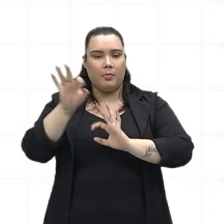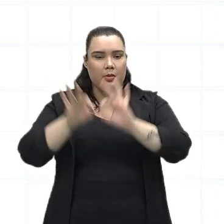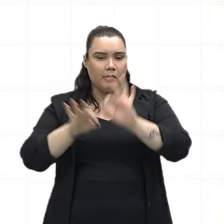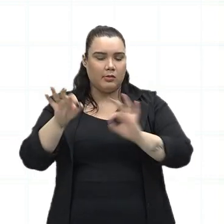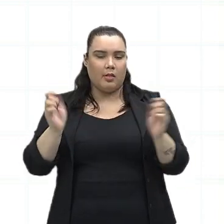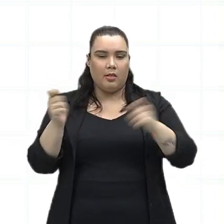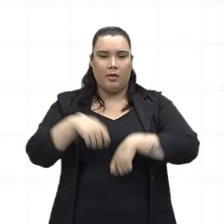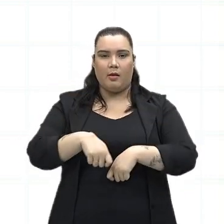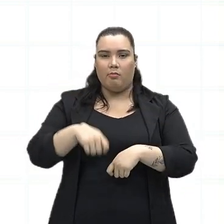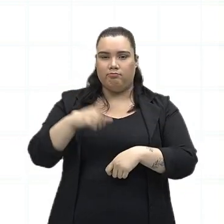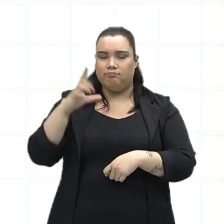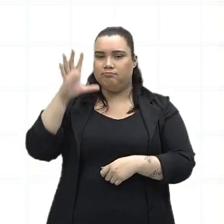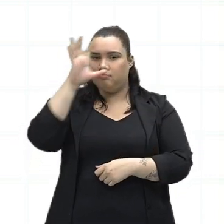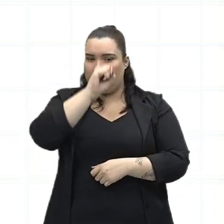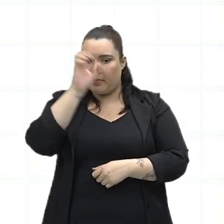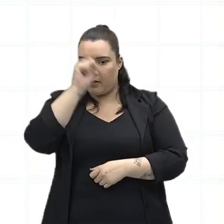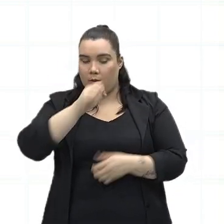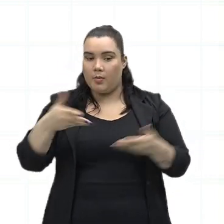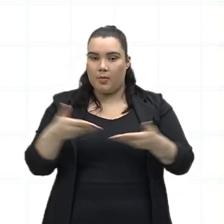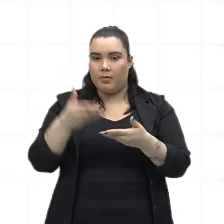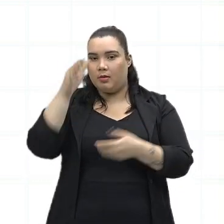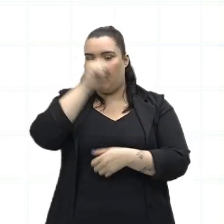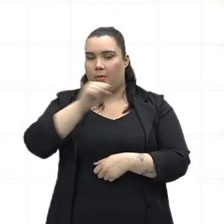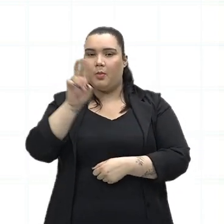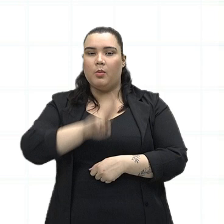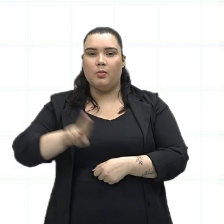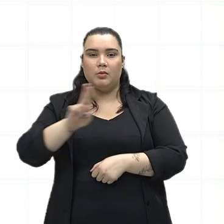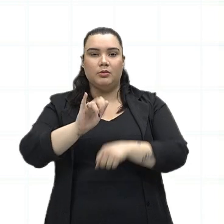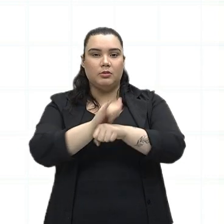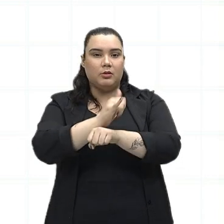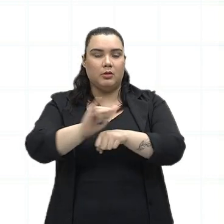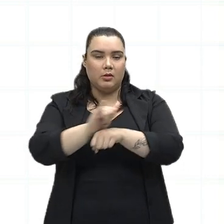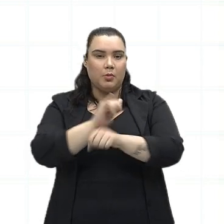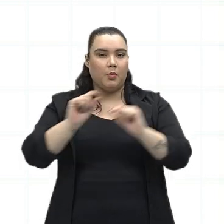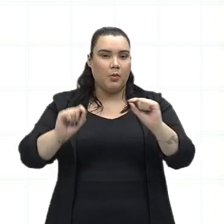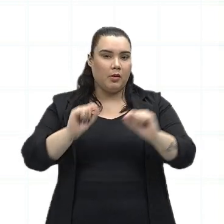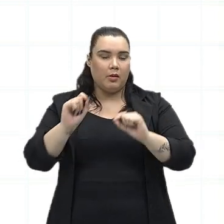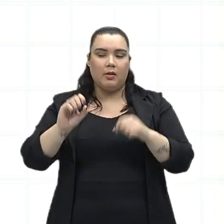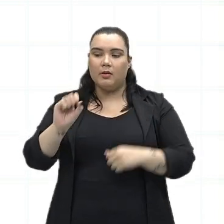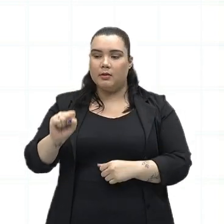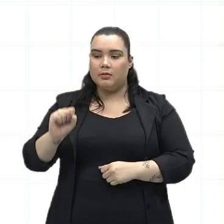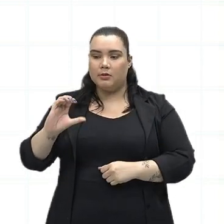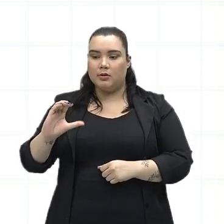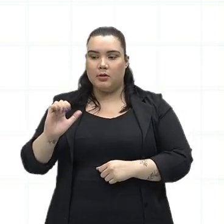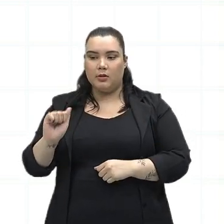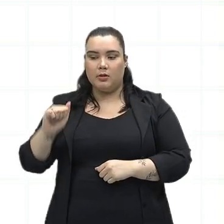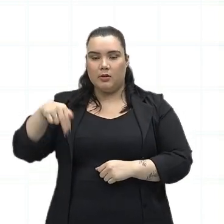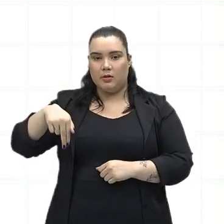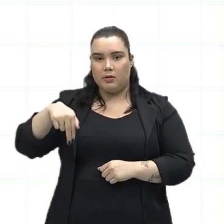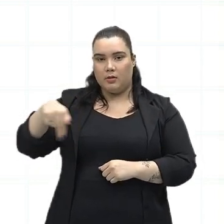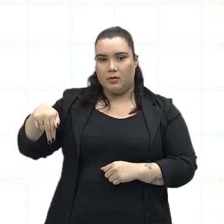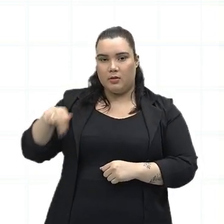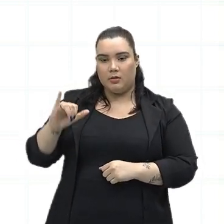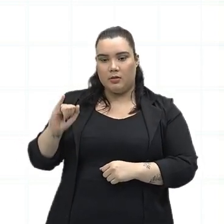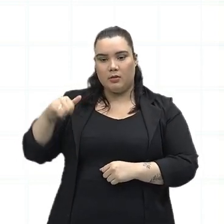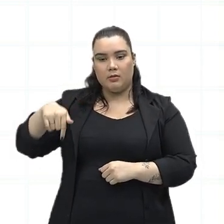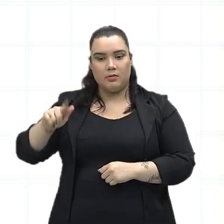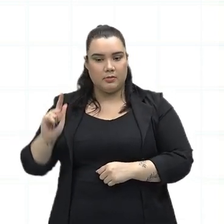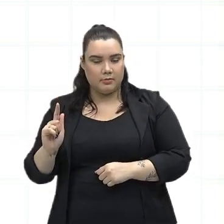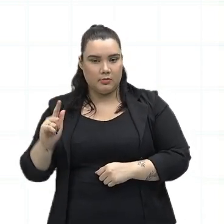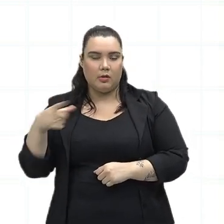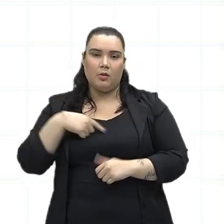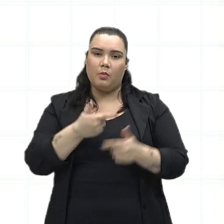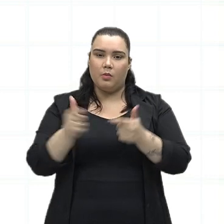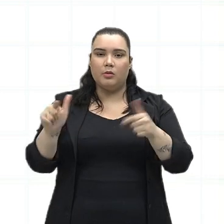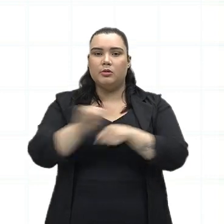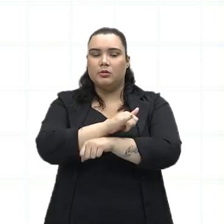processo. Nós aprendemos hoje a usar, né, o scanning, mas existem outras estratégias, tá bom?